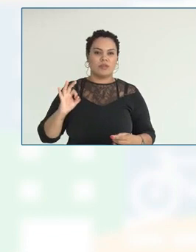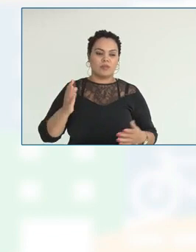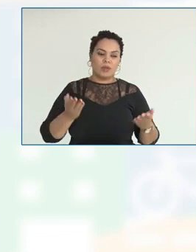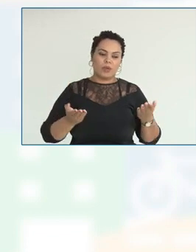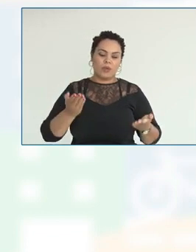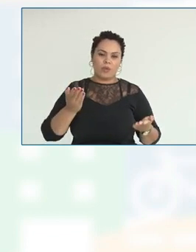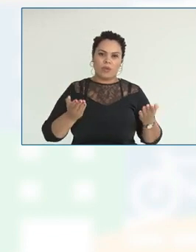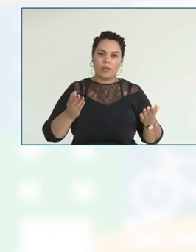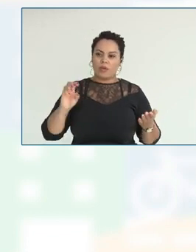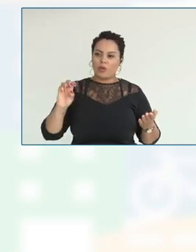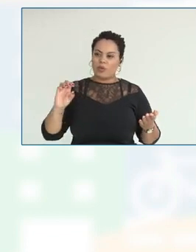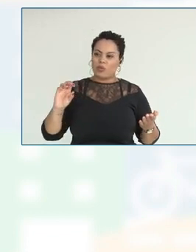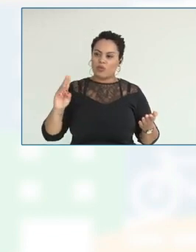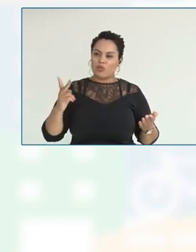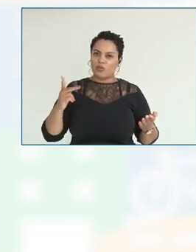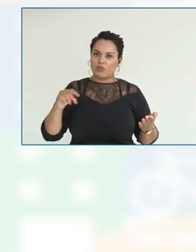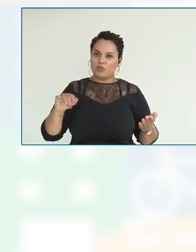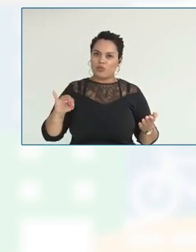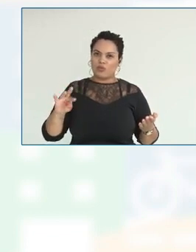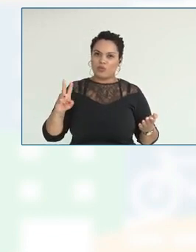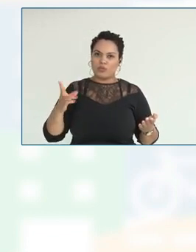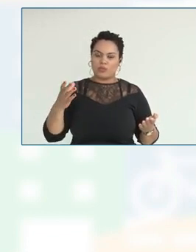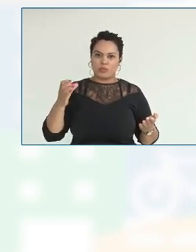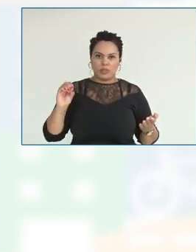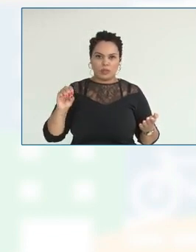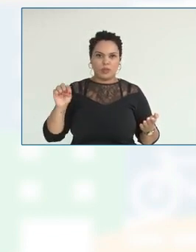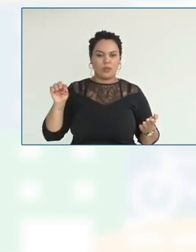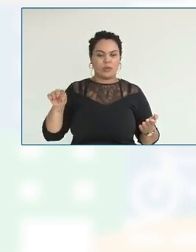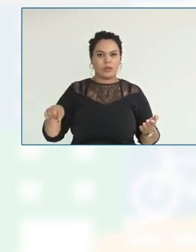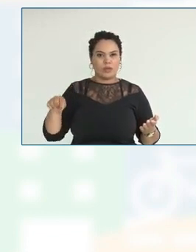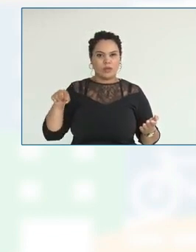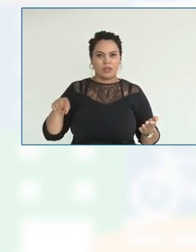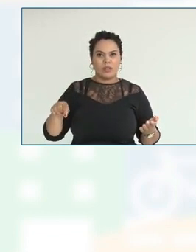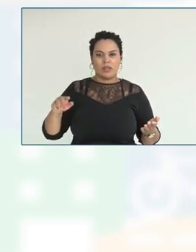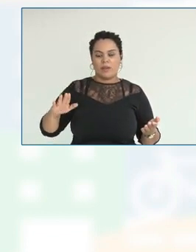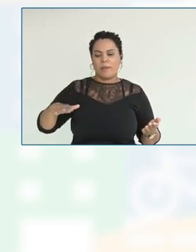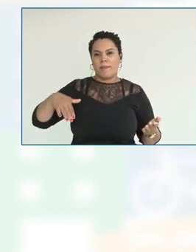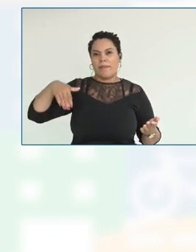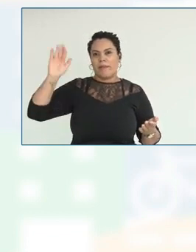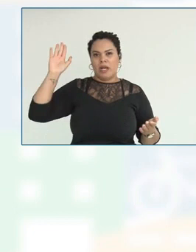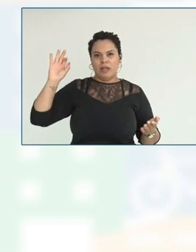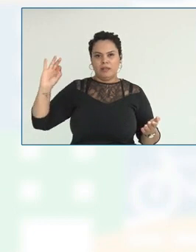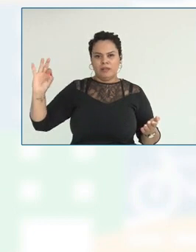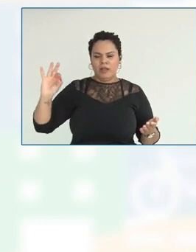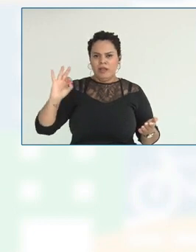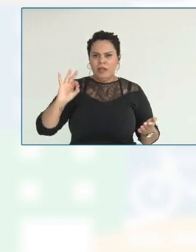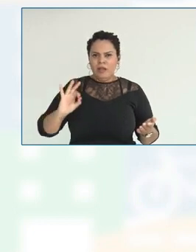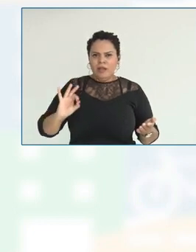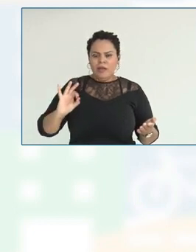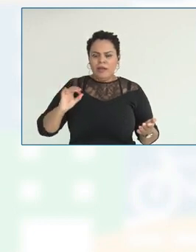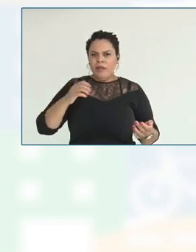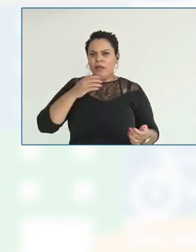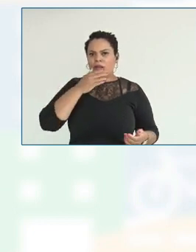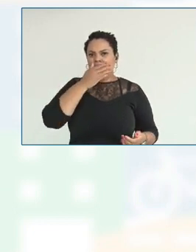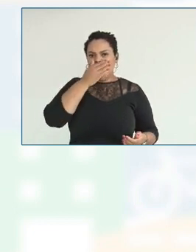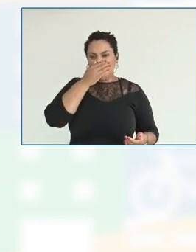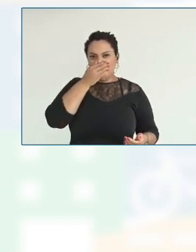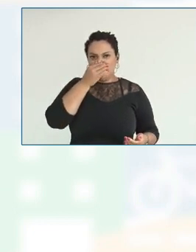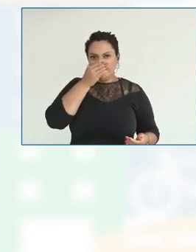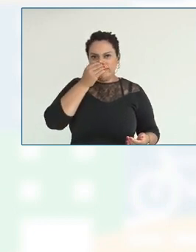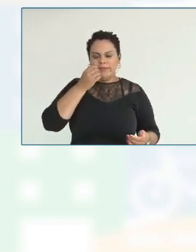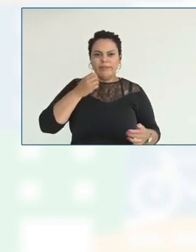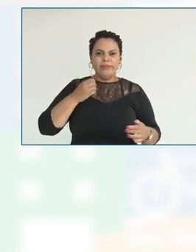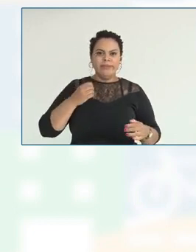chumbinho aí confere uma letalidade muito alta quando comparada aí à letalidade